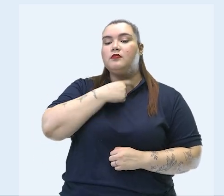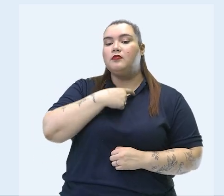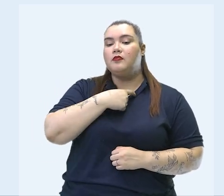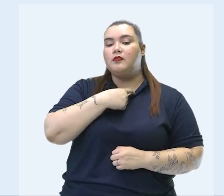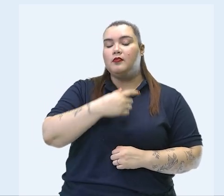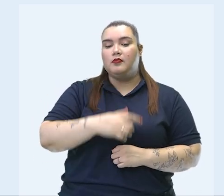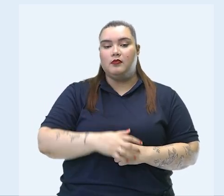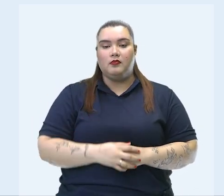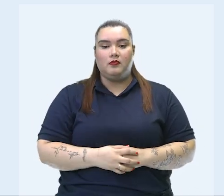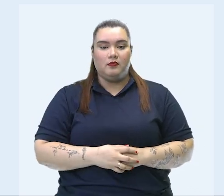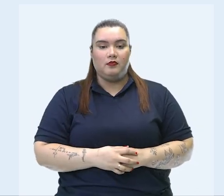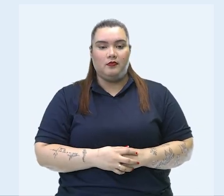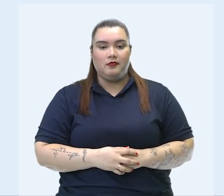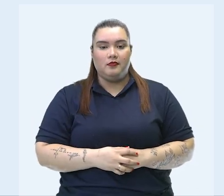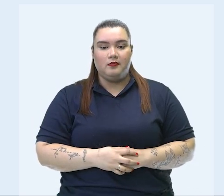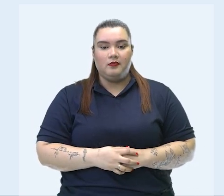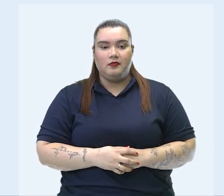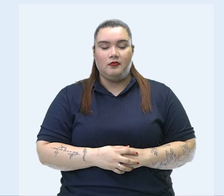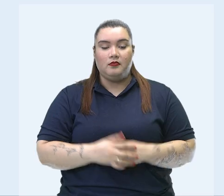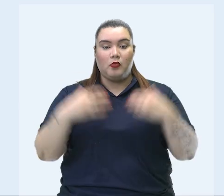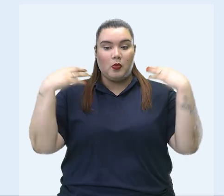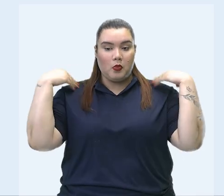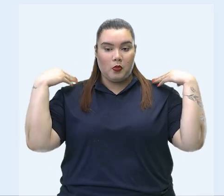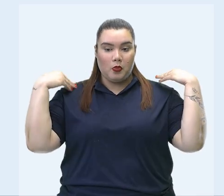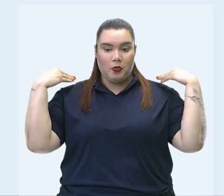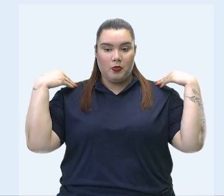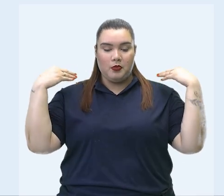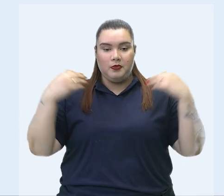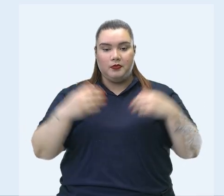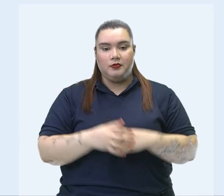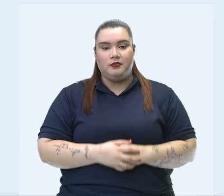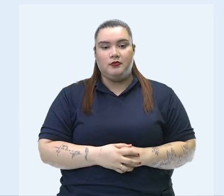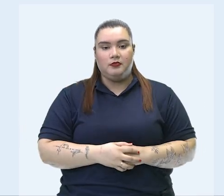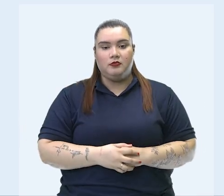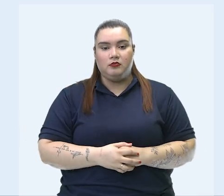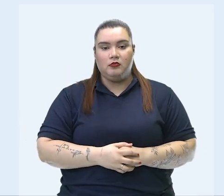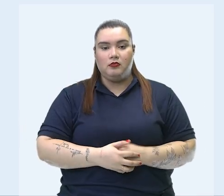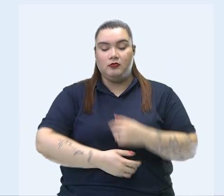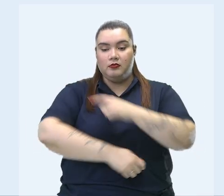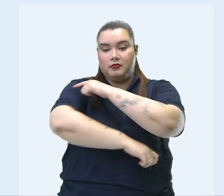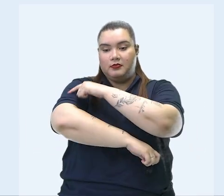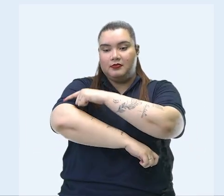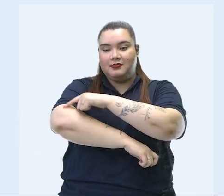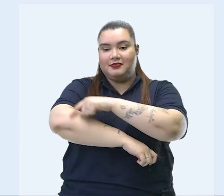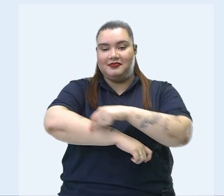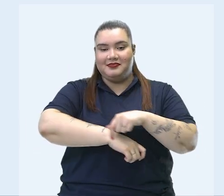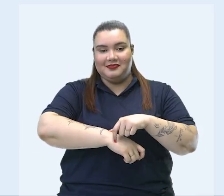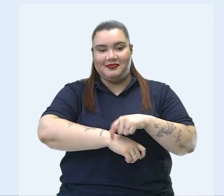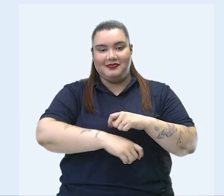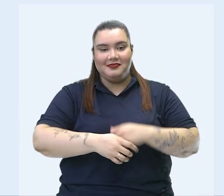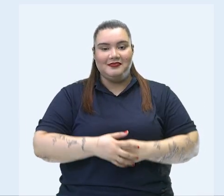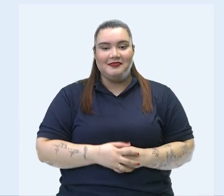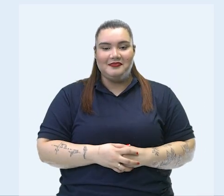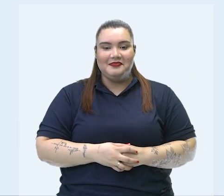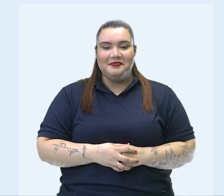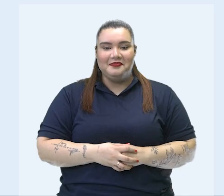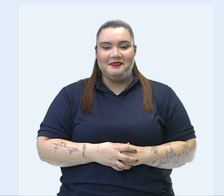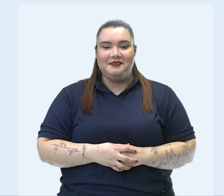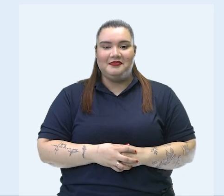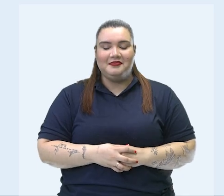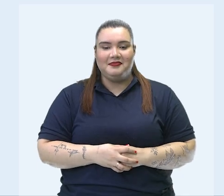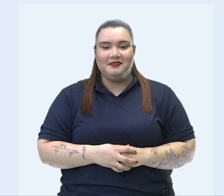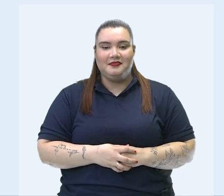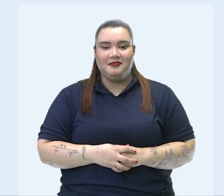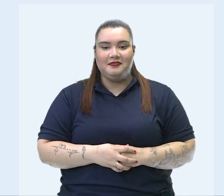pescoço. Shoulder, ombro. Arm, braço.